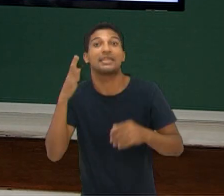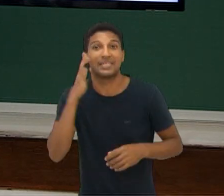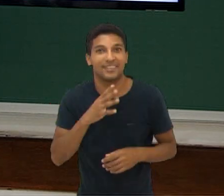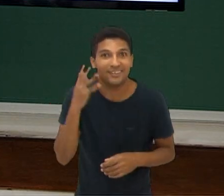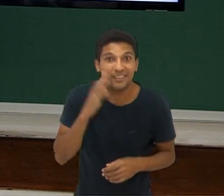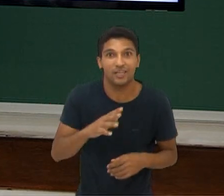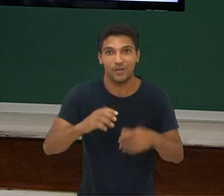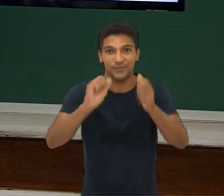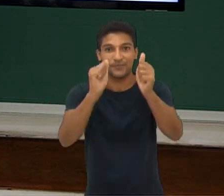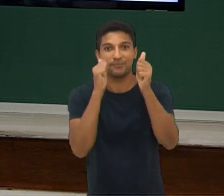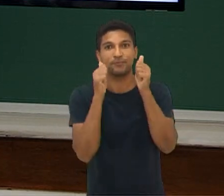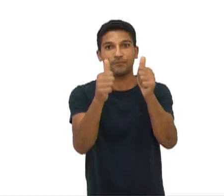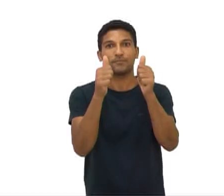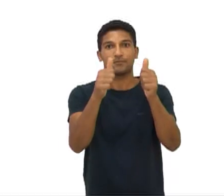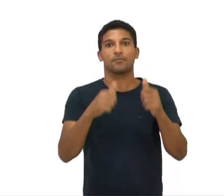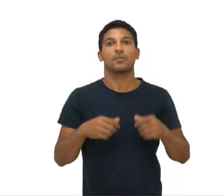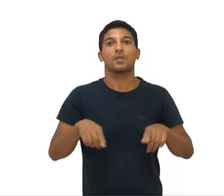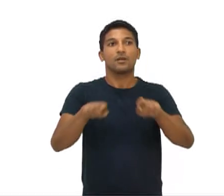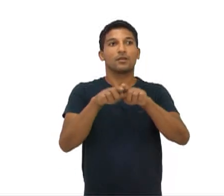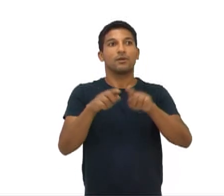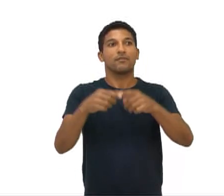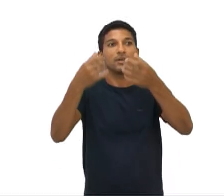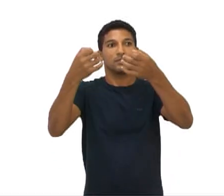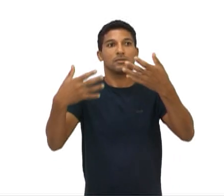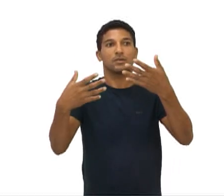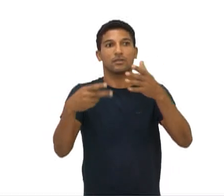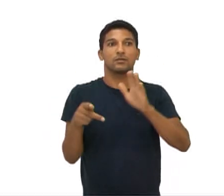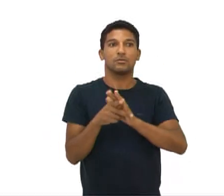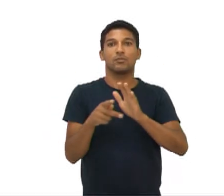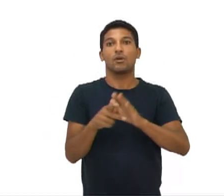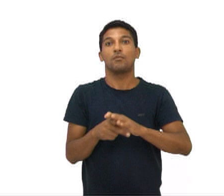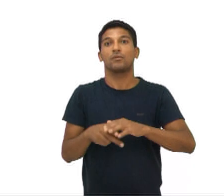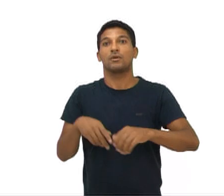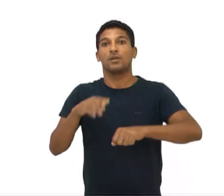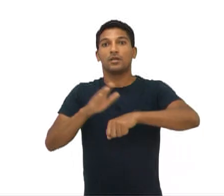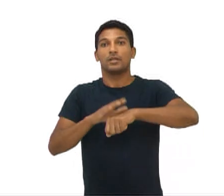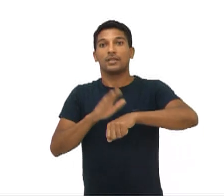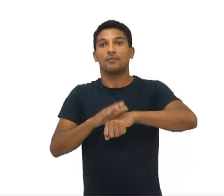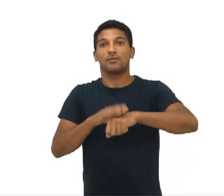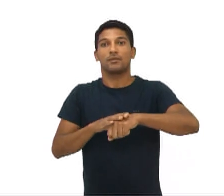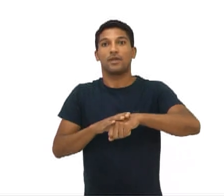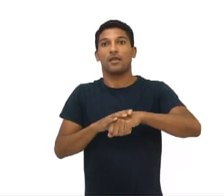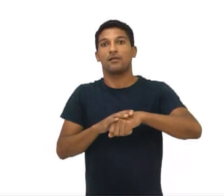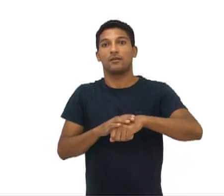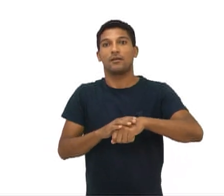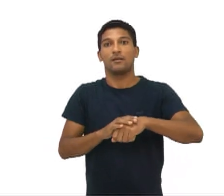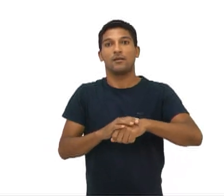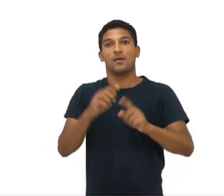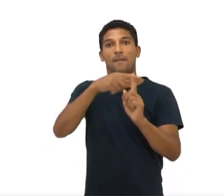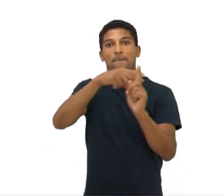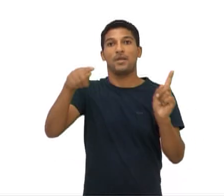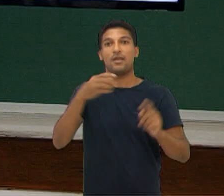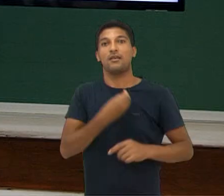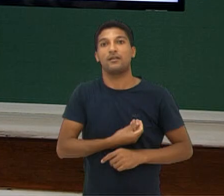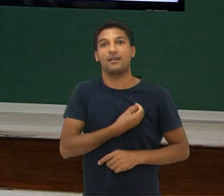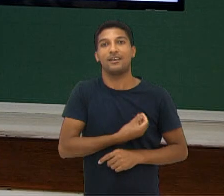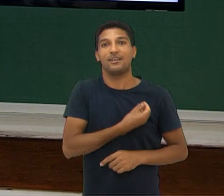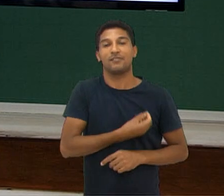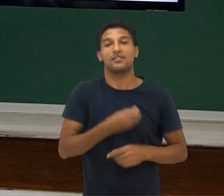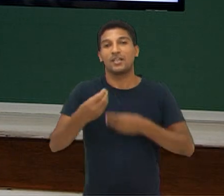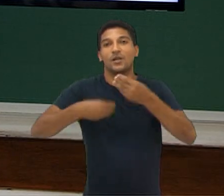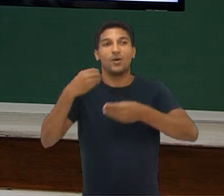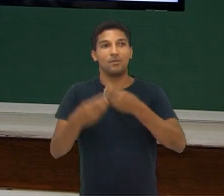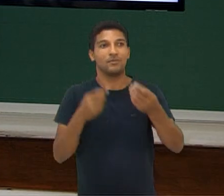bom? Vamos falar também um pouquinho rapidamente sobre o tempo de meia-vida e os nossos exercícios. Sim, hora